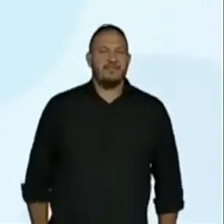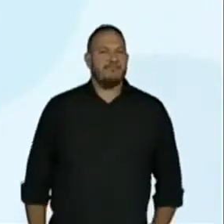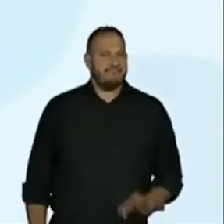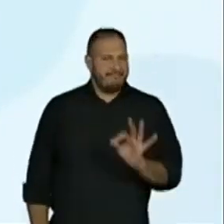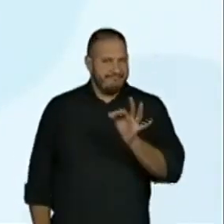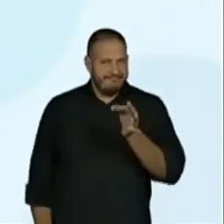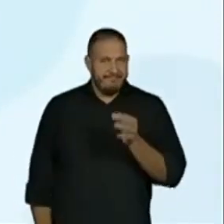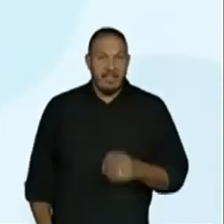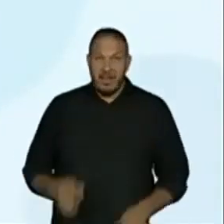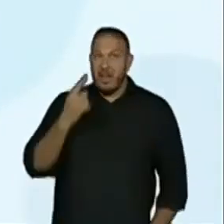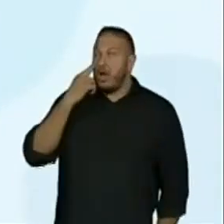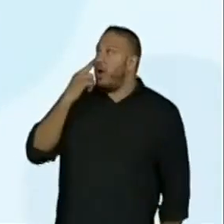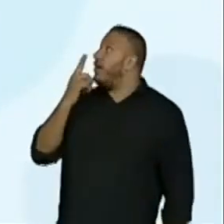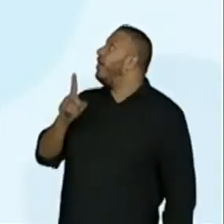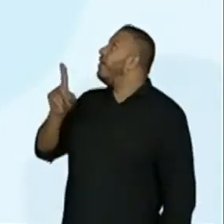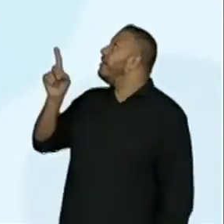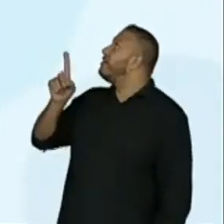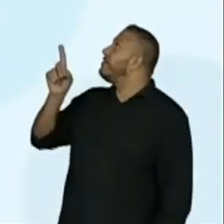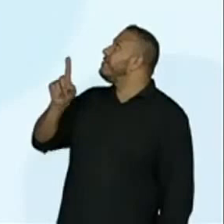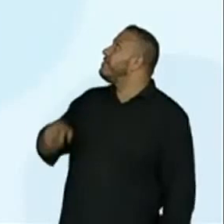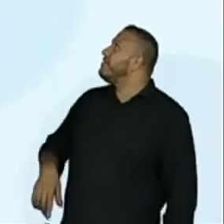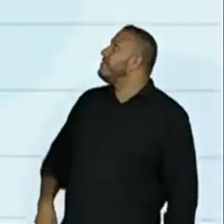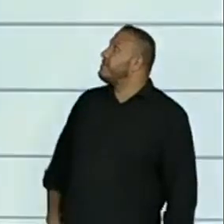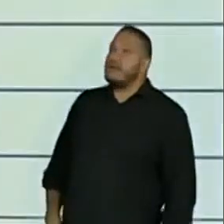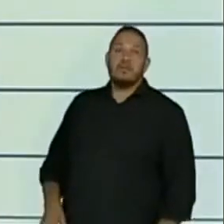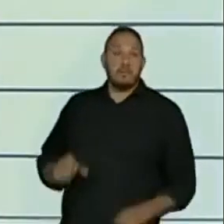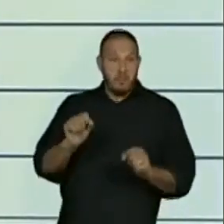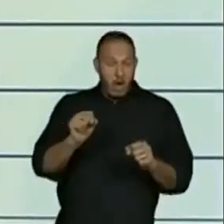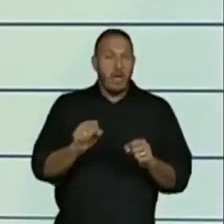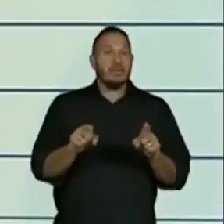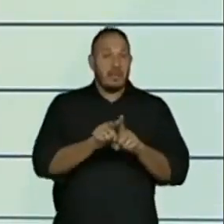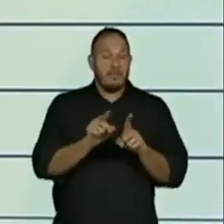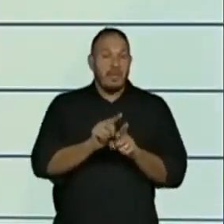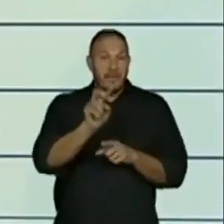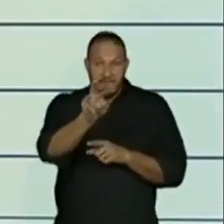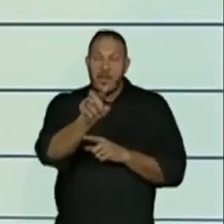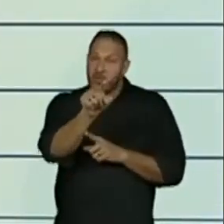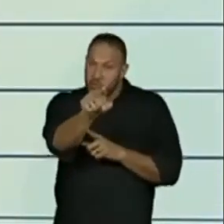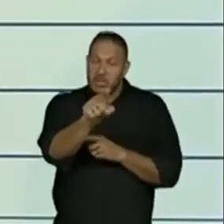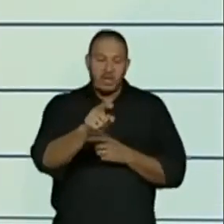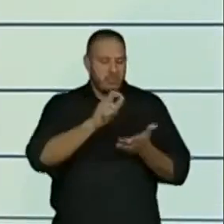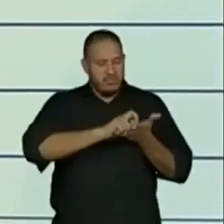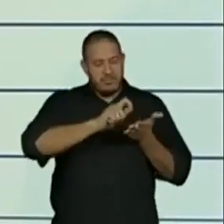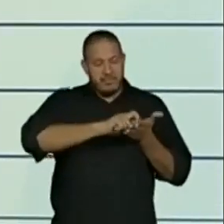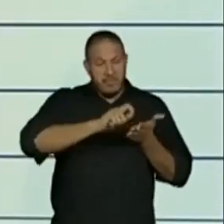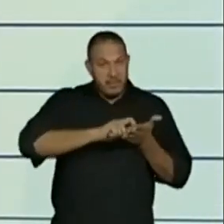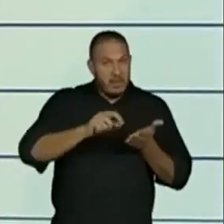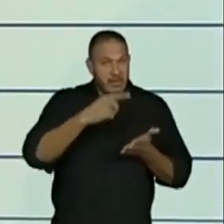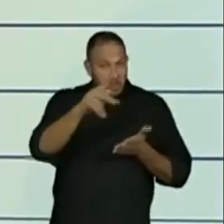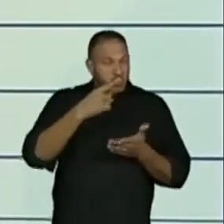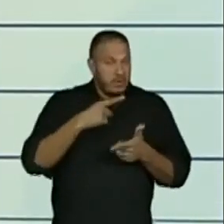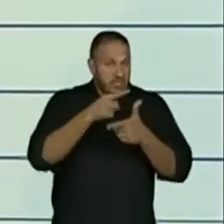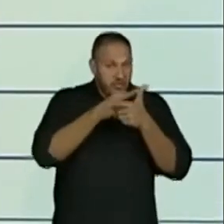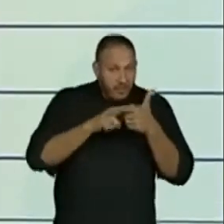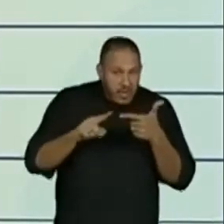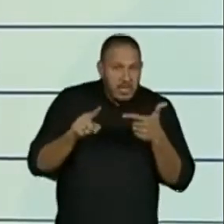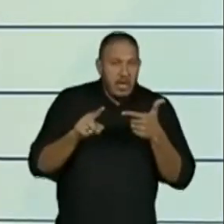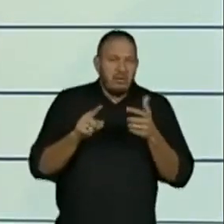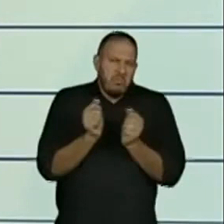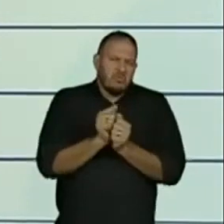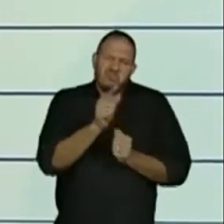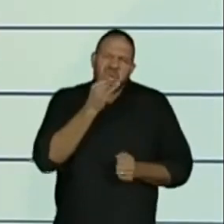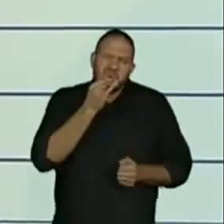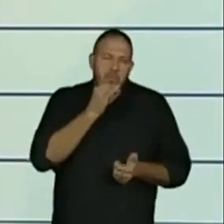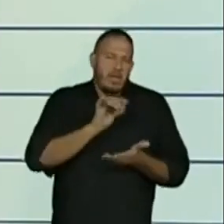Isso, confira aí. Você pode, inclusive, conferir aí o seu algoritmo, sua divisão com uma